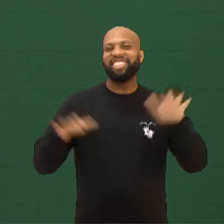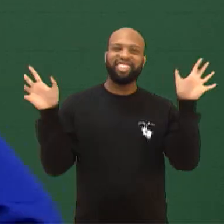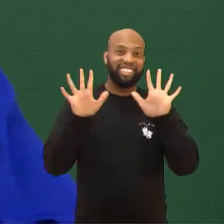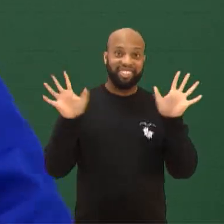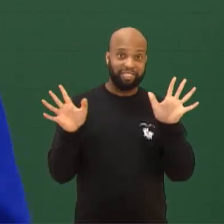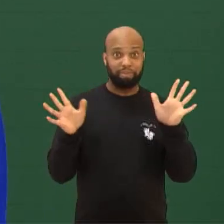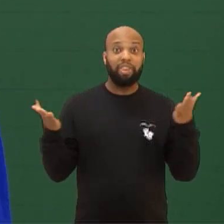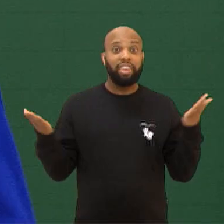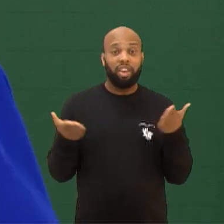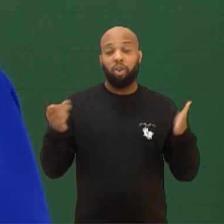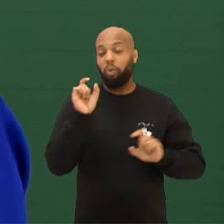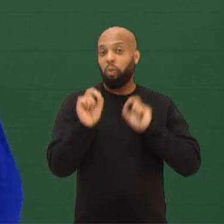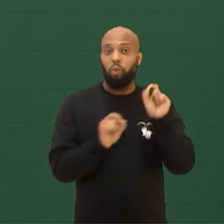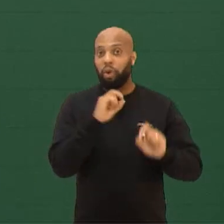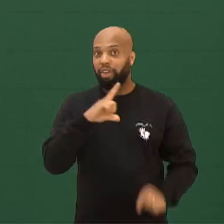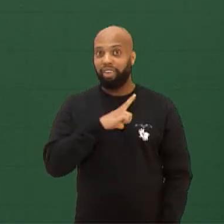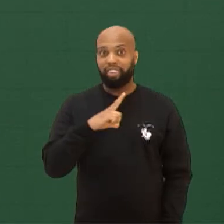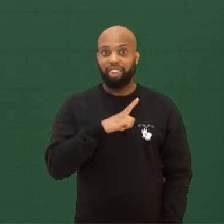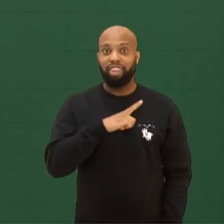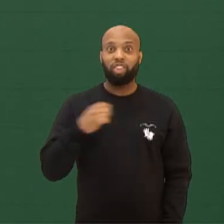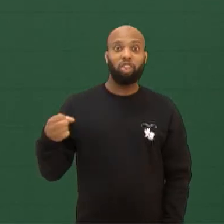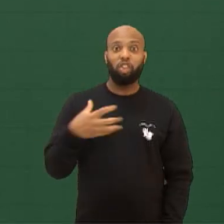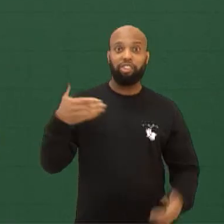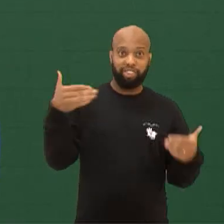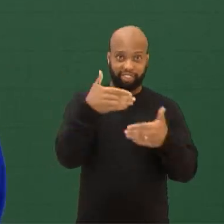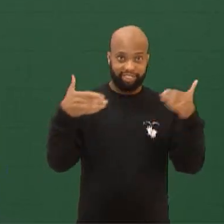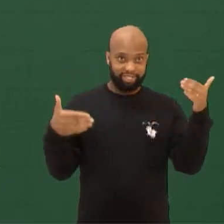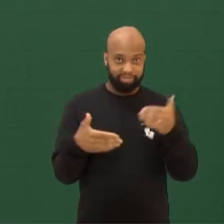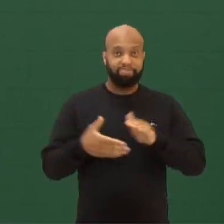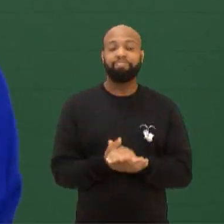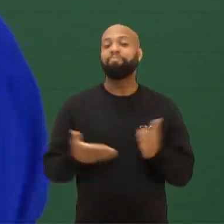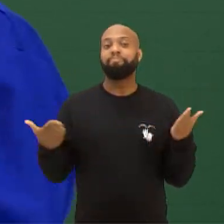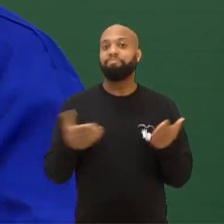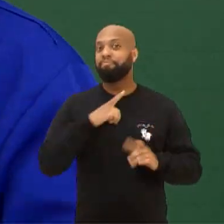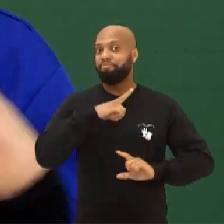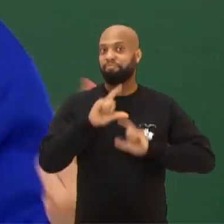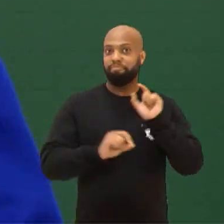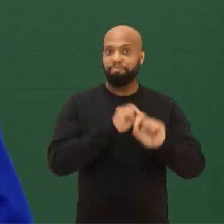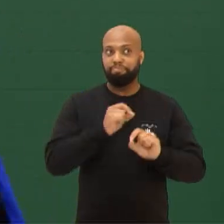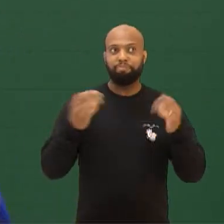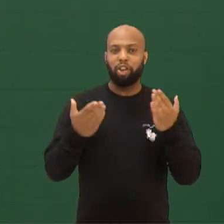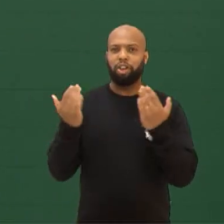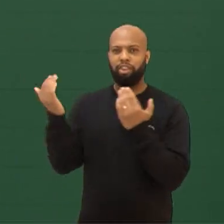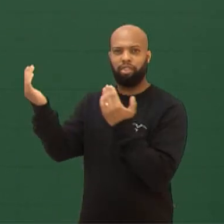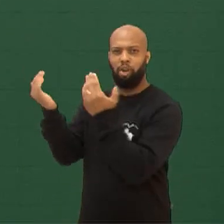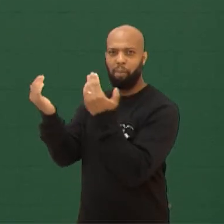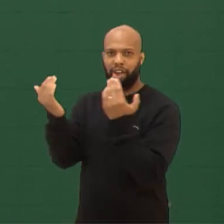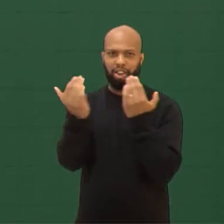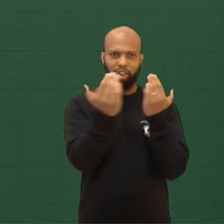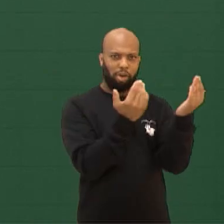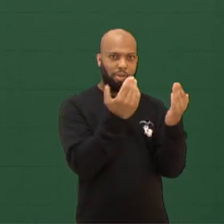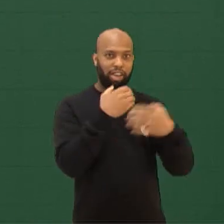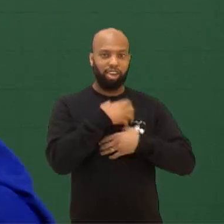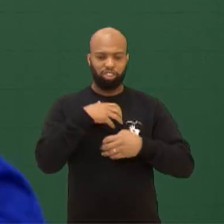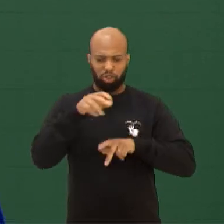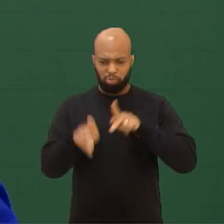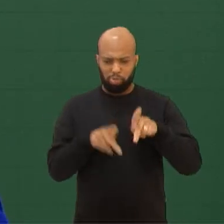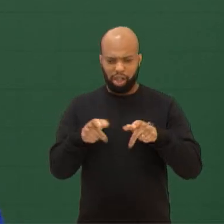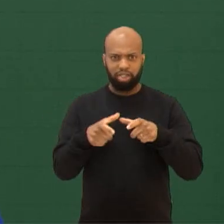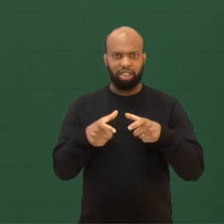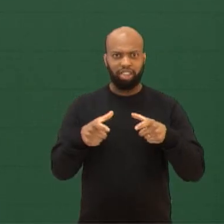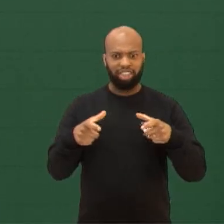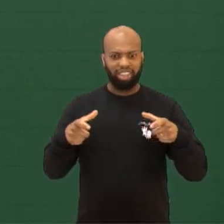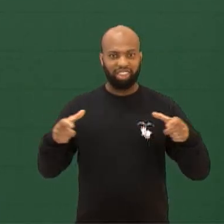Então, pessoal, vamos abordar agora um novo slide. Neste slide, nós vamos ter um quadro comparativo do crescimento demográfico. Temos que